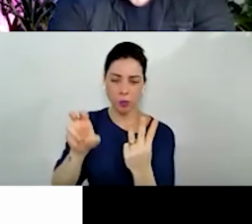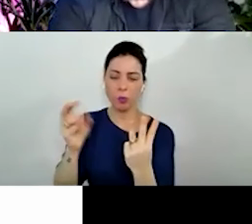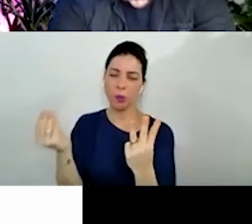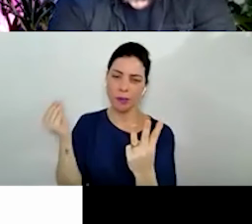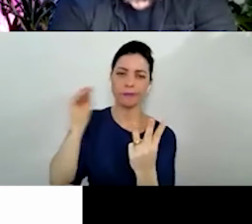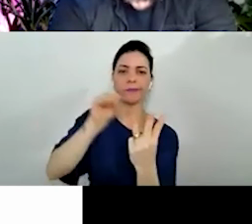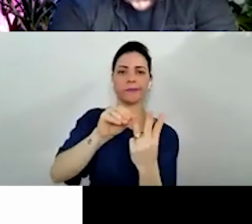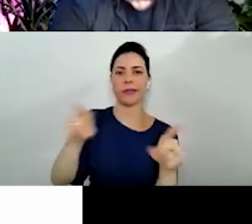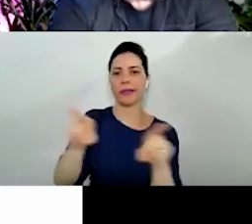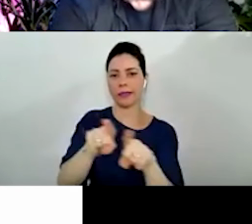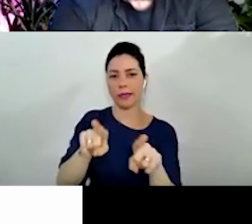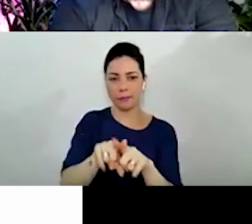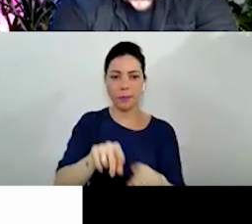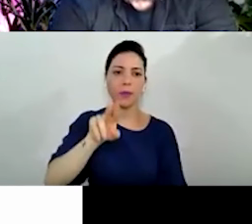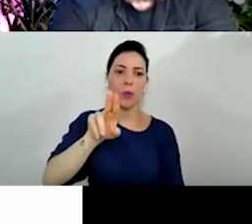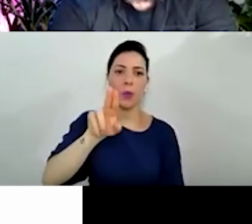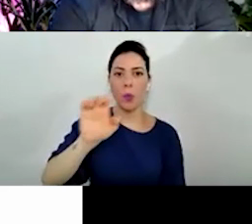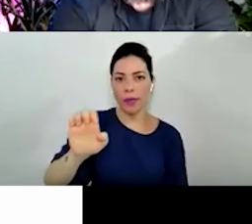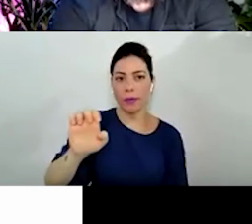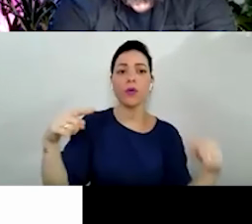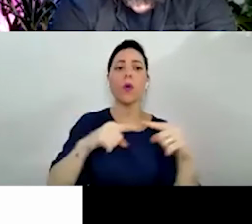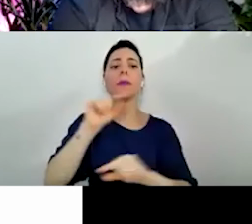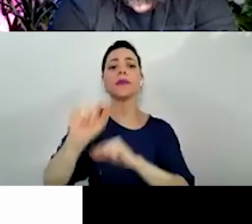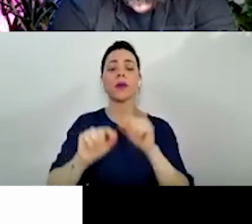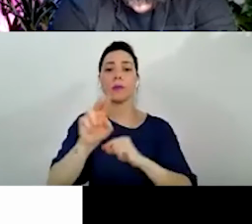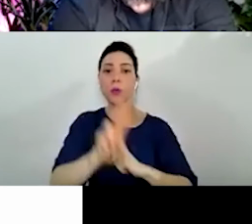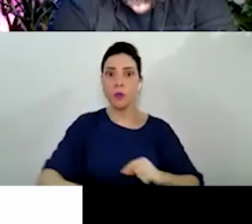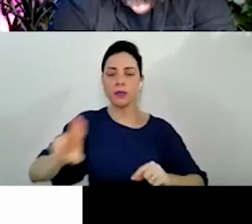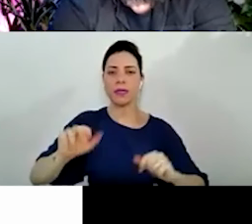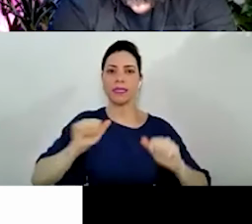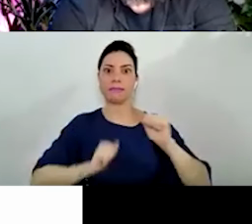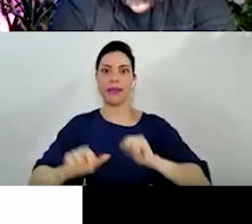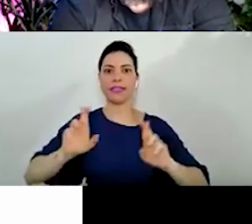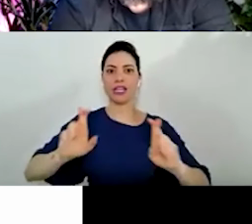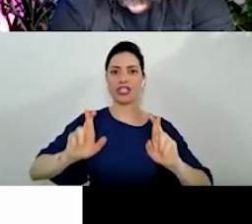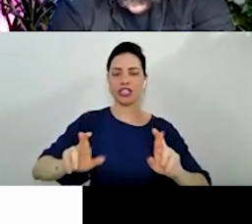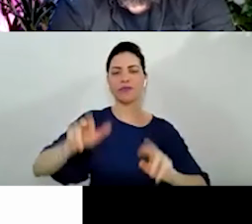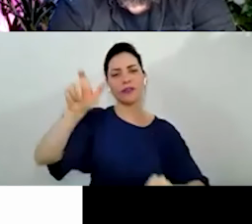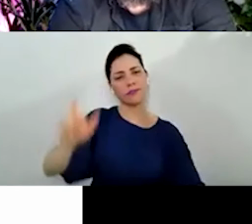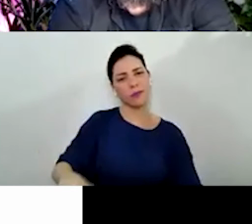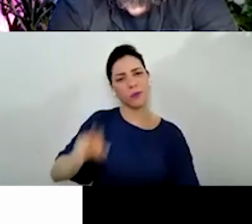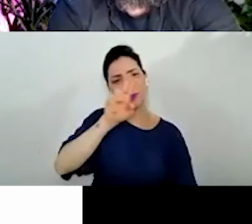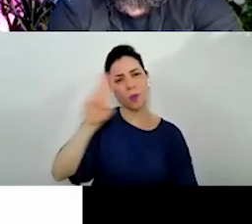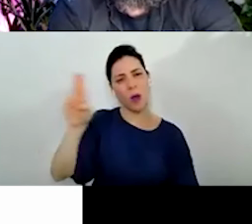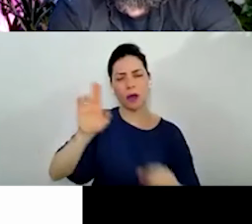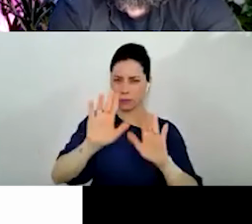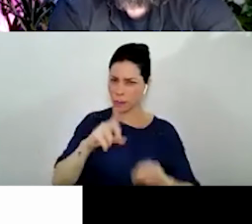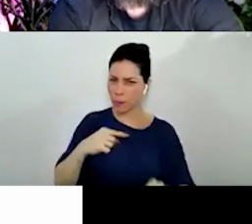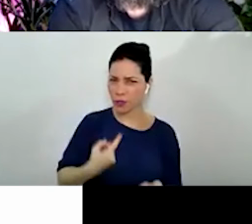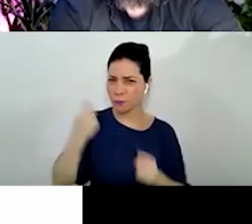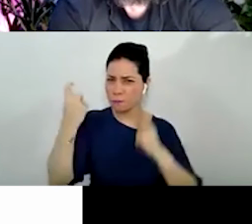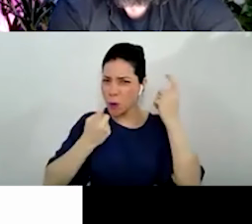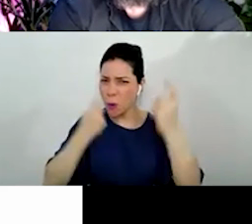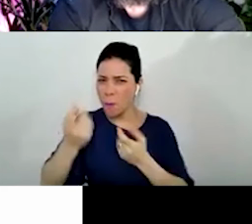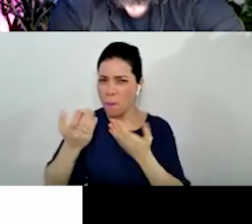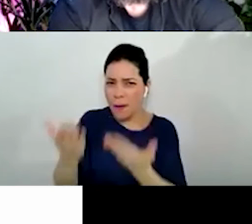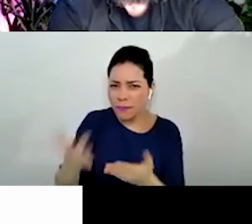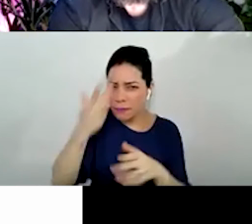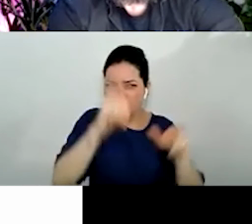que é o e usa expectations né só as expectativas usuário será que está se preocupando com as expectativas